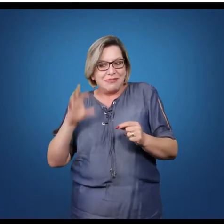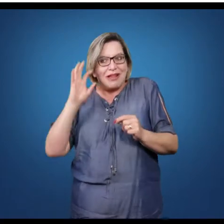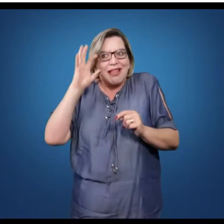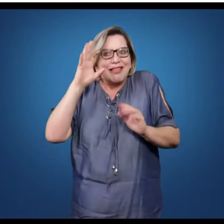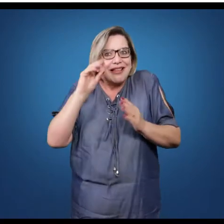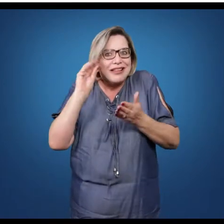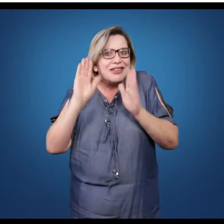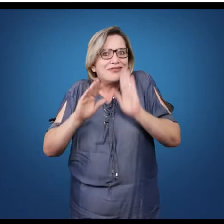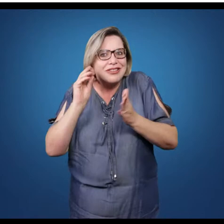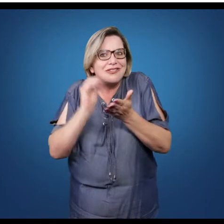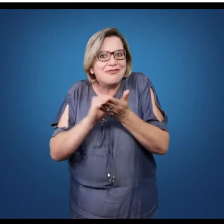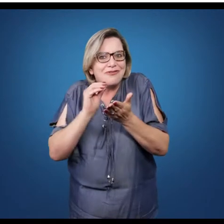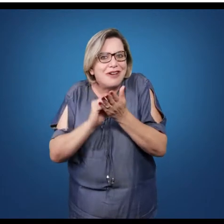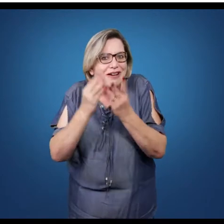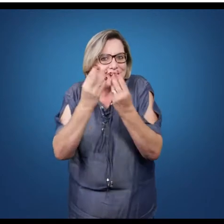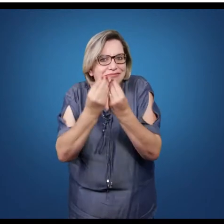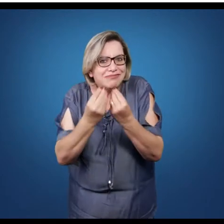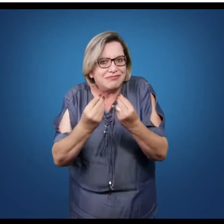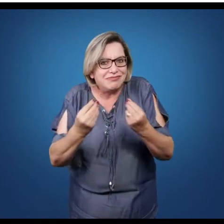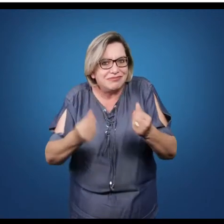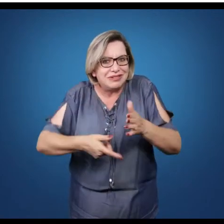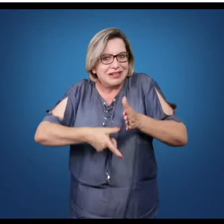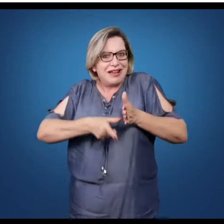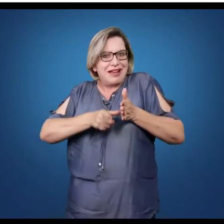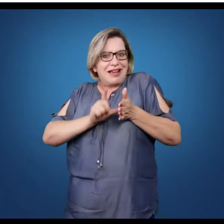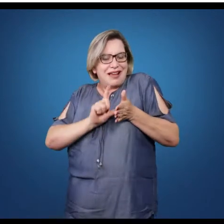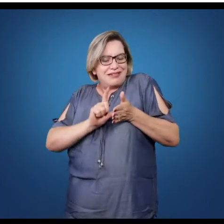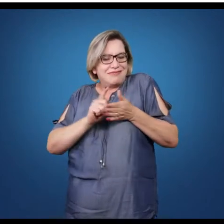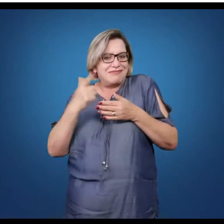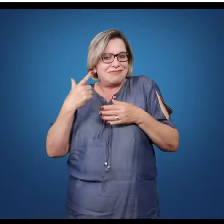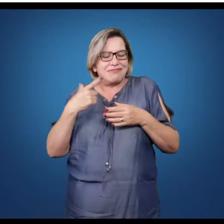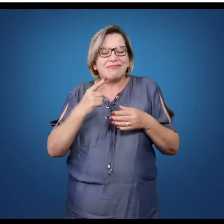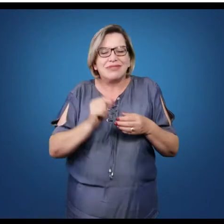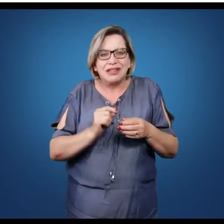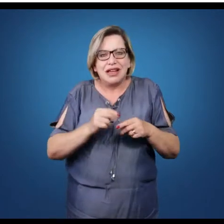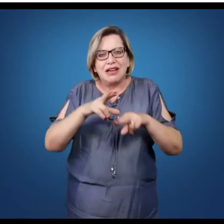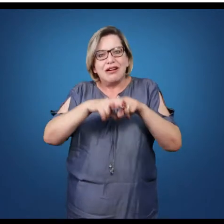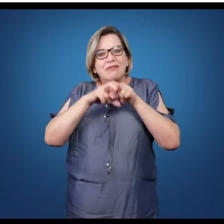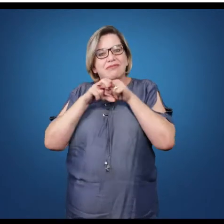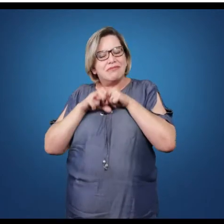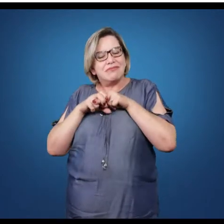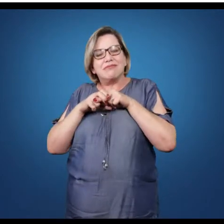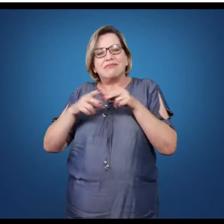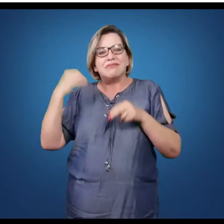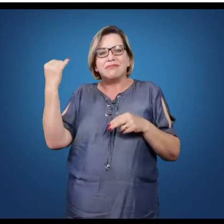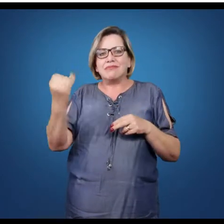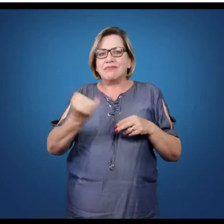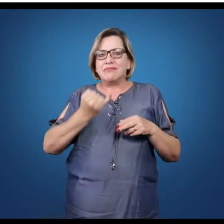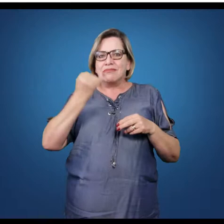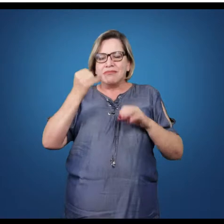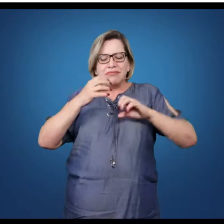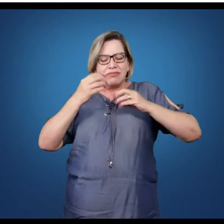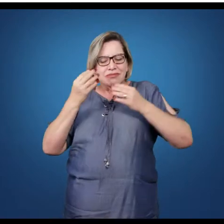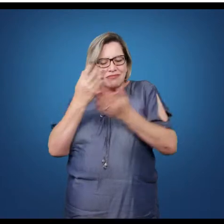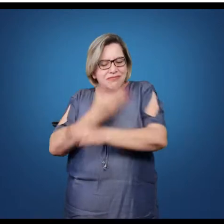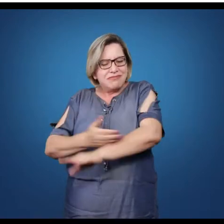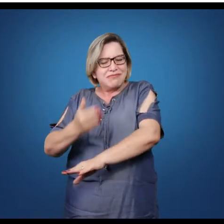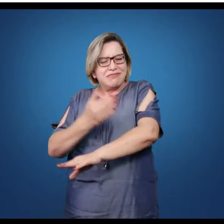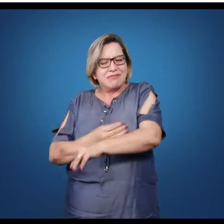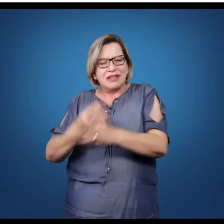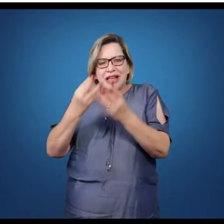não tem essa apropriação, né, no período anterior à fase escolar. Então, por isso que é importante a gente trabalhar essas habilidades,